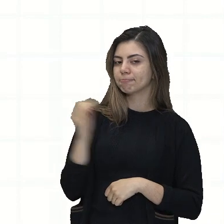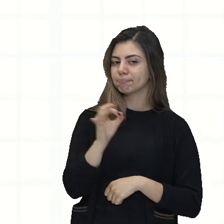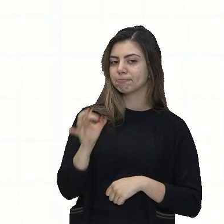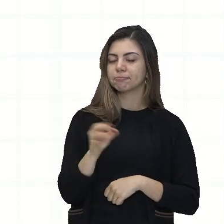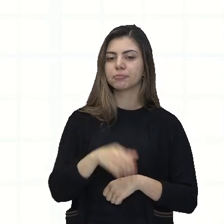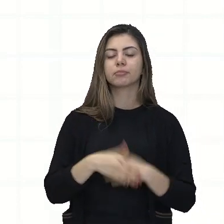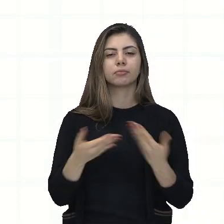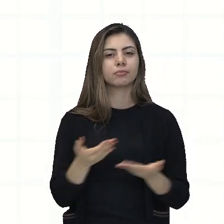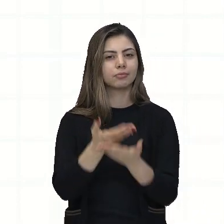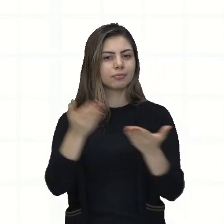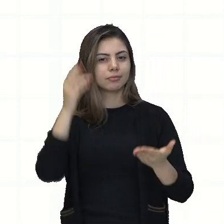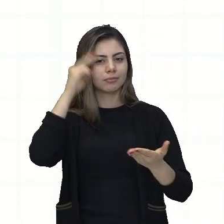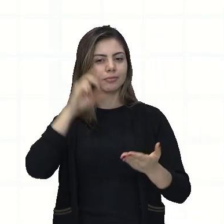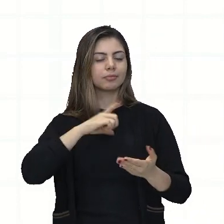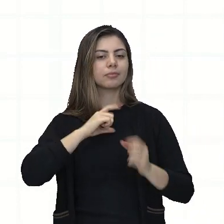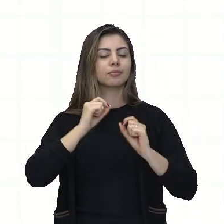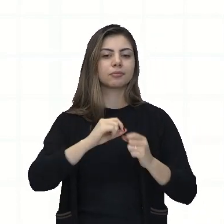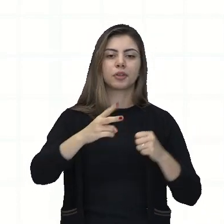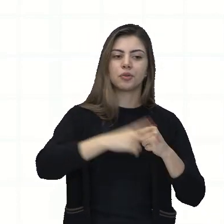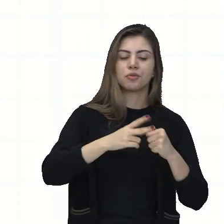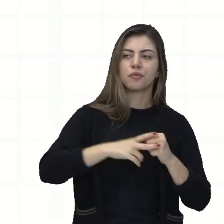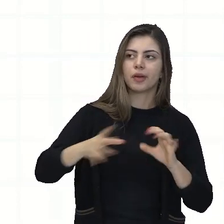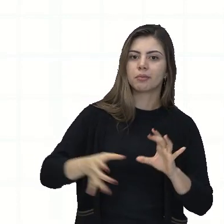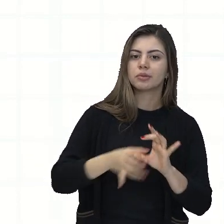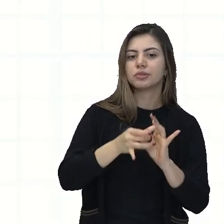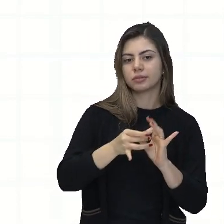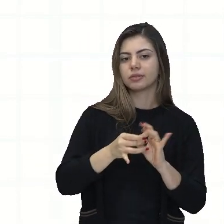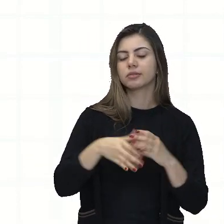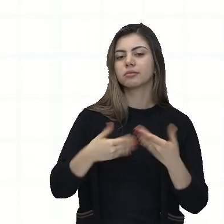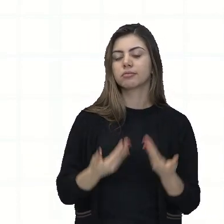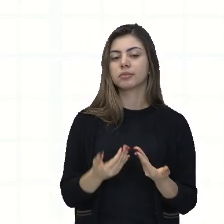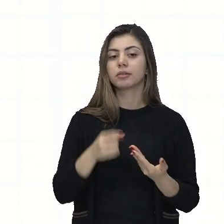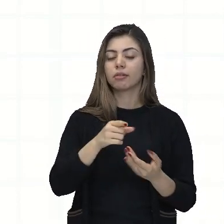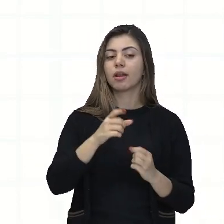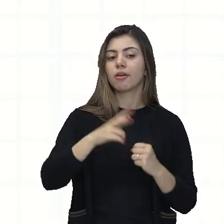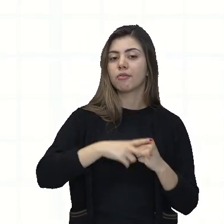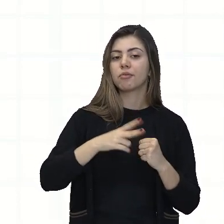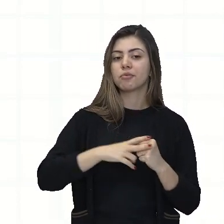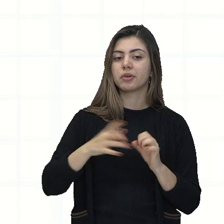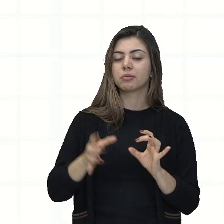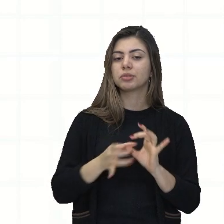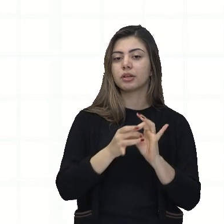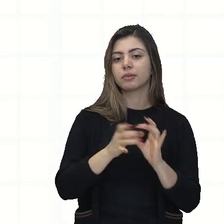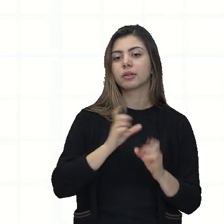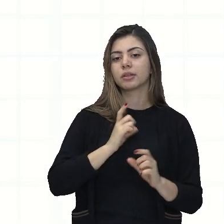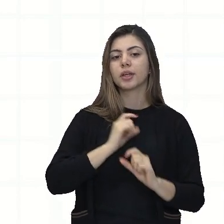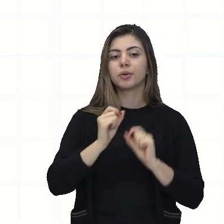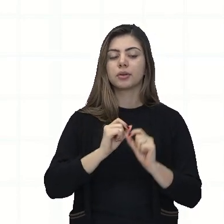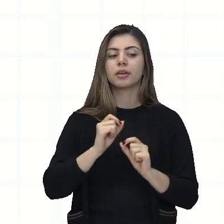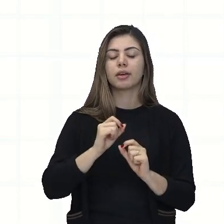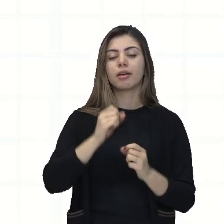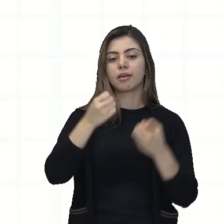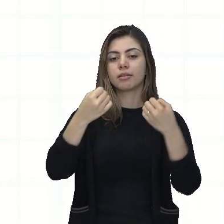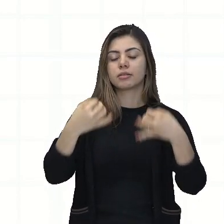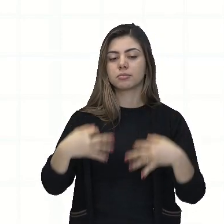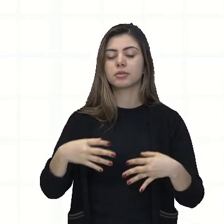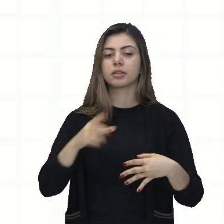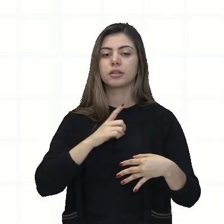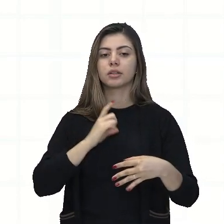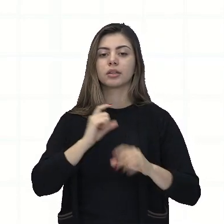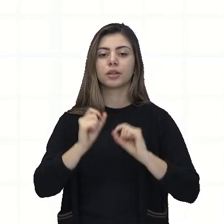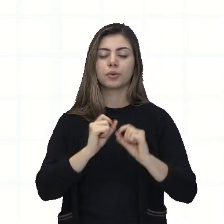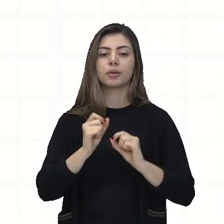Vocês vão lembrar que nós temos os verbos de ligação, e esses verbos de ligação geralmente são indicativos de que a gente tem